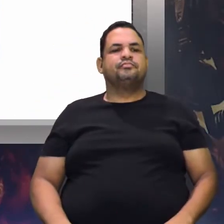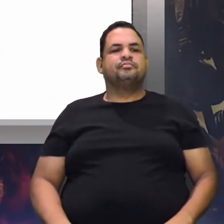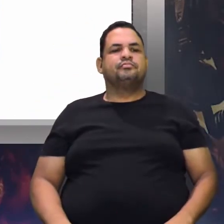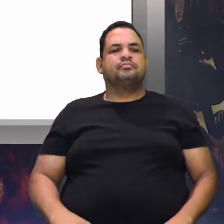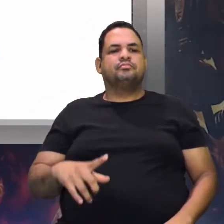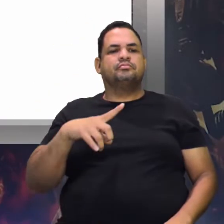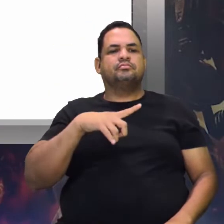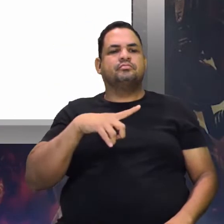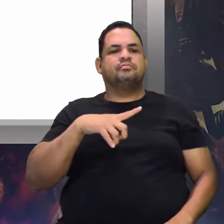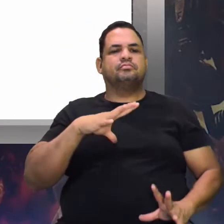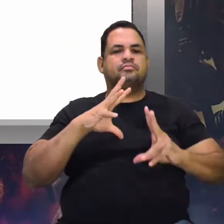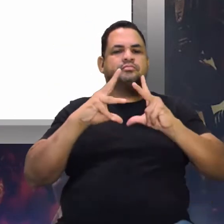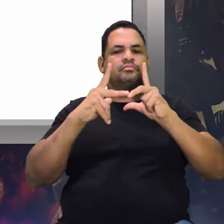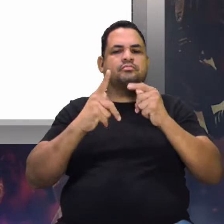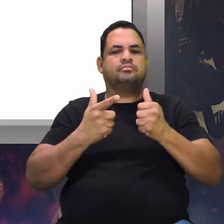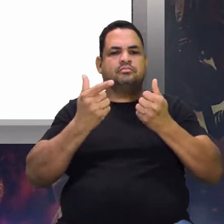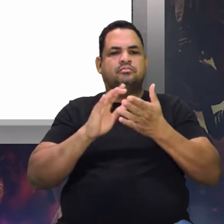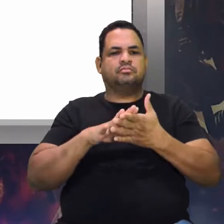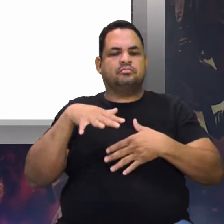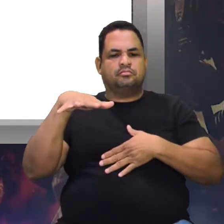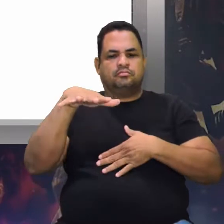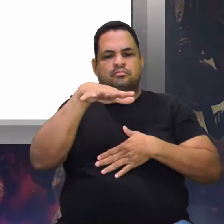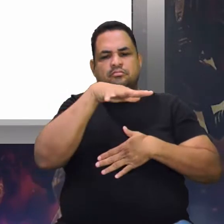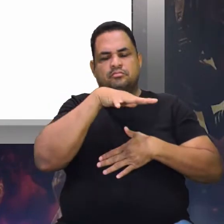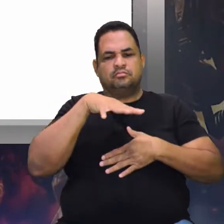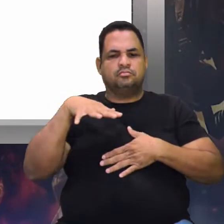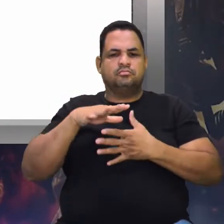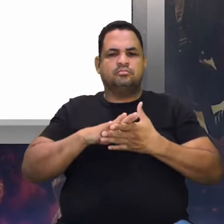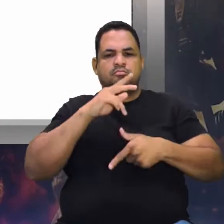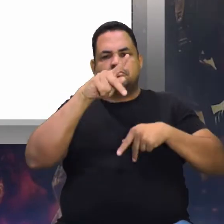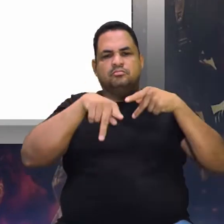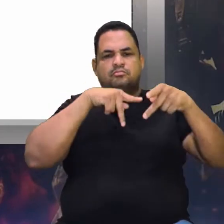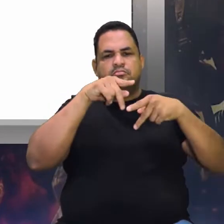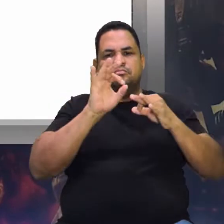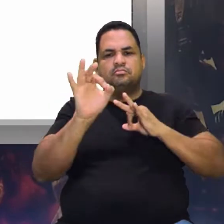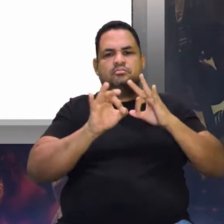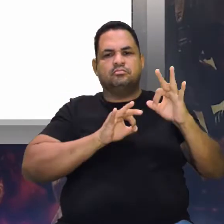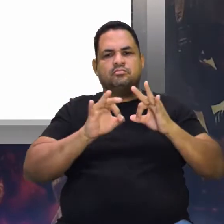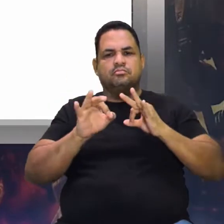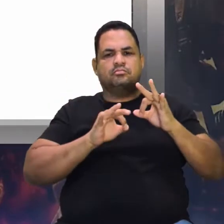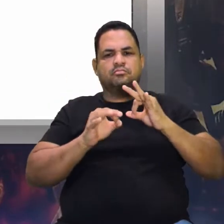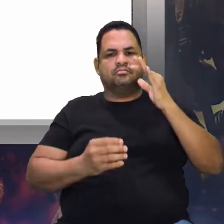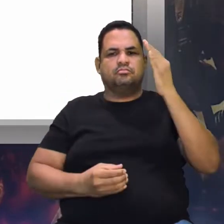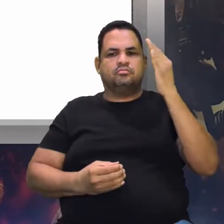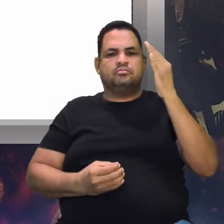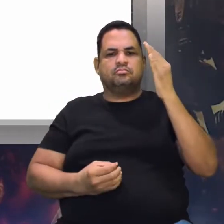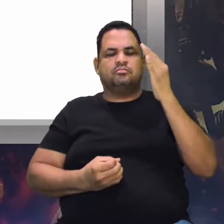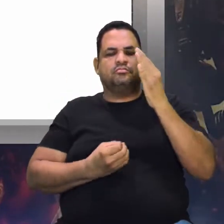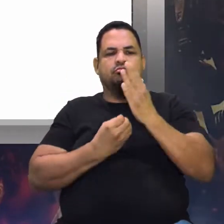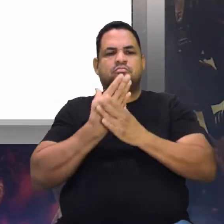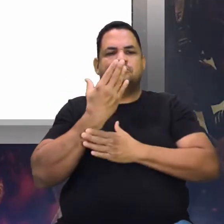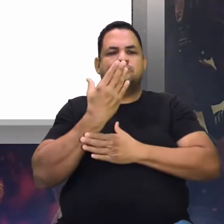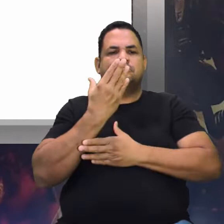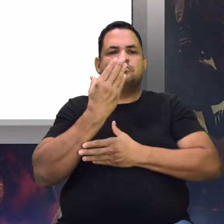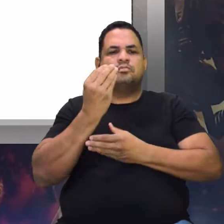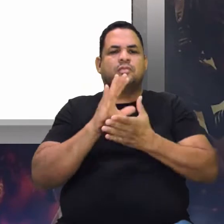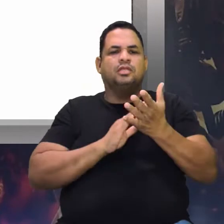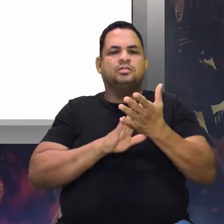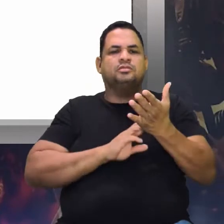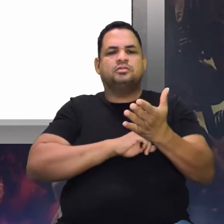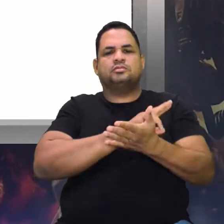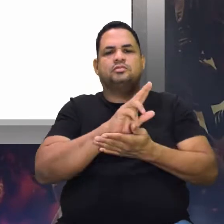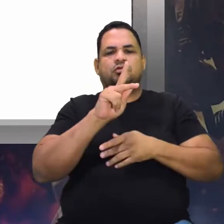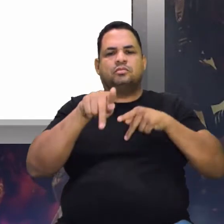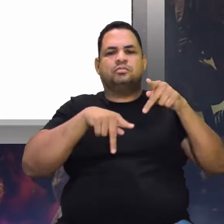tem toda aquela região ali. A civilização ela vai formar da mistura de diversos